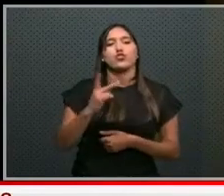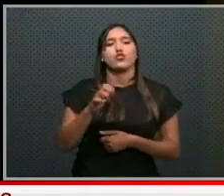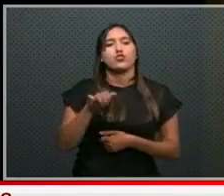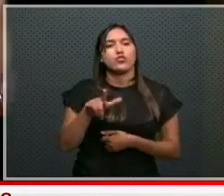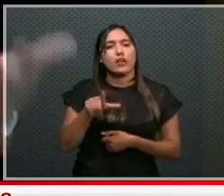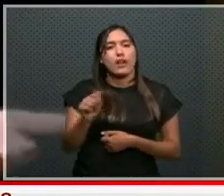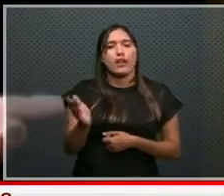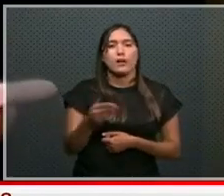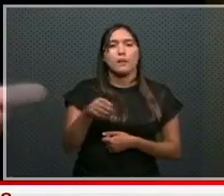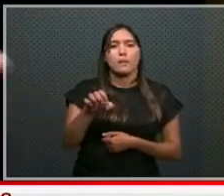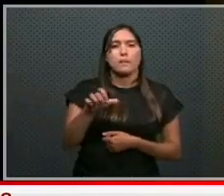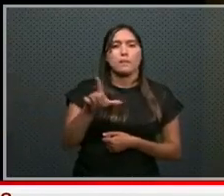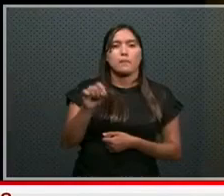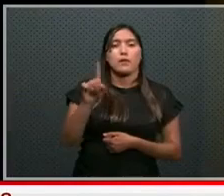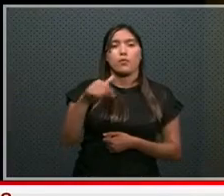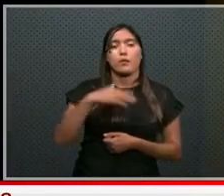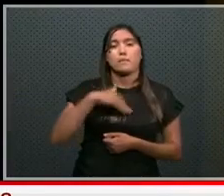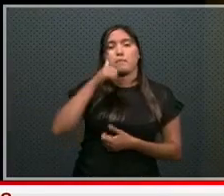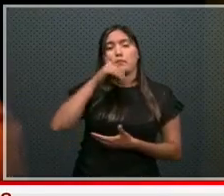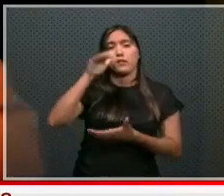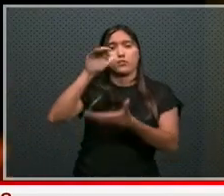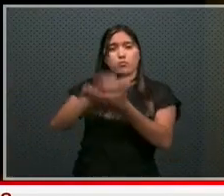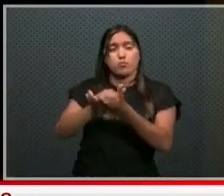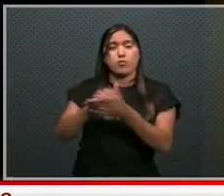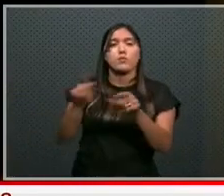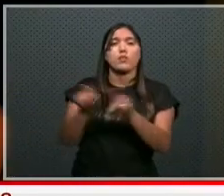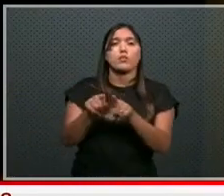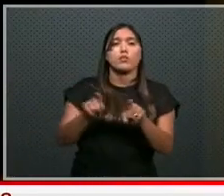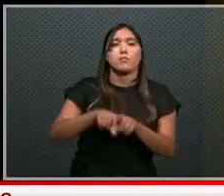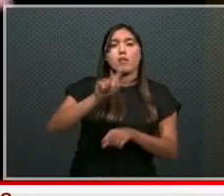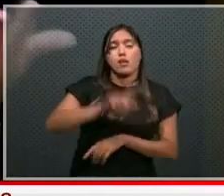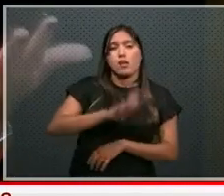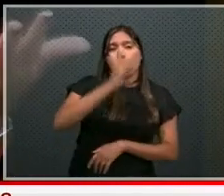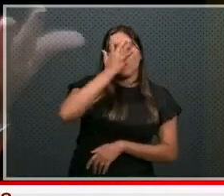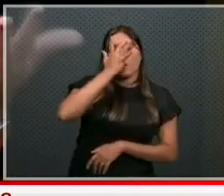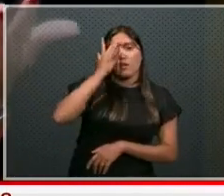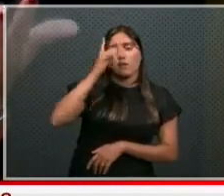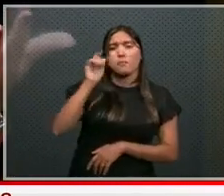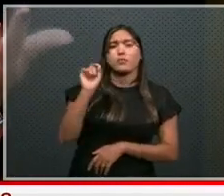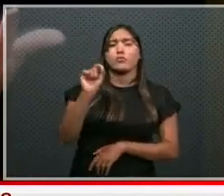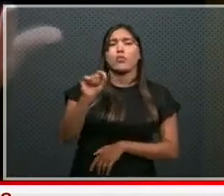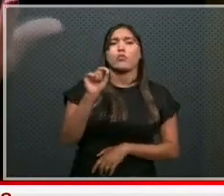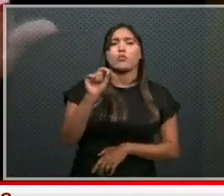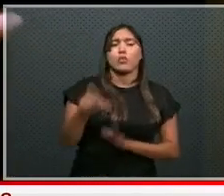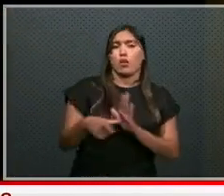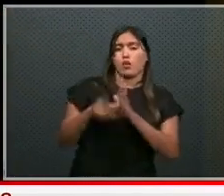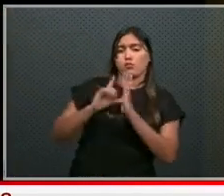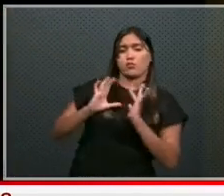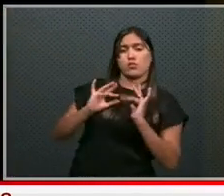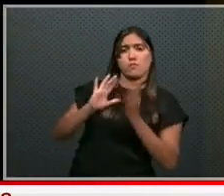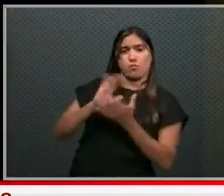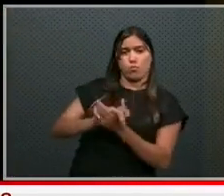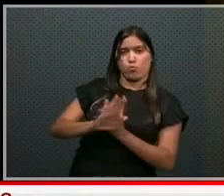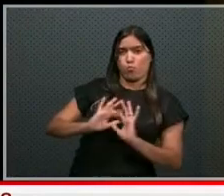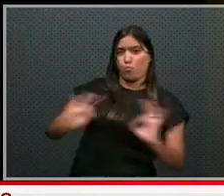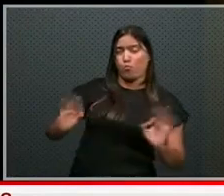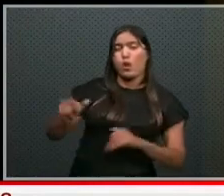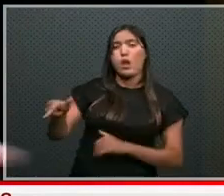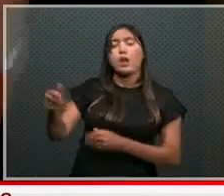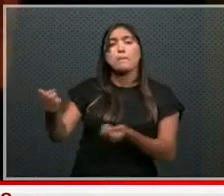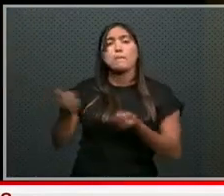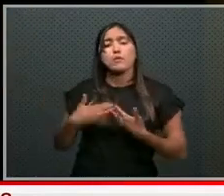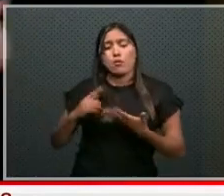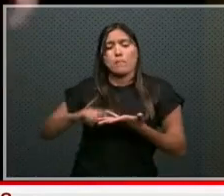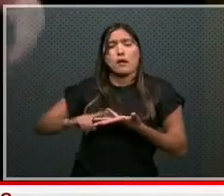de ser minha esposa né foi a pessoa que trouxe antes mesmo da gente ter qualquer é que trouxe